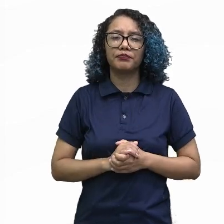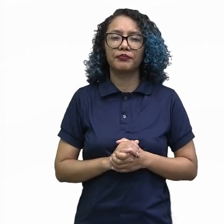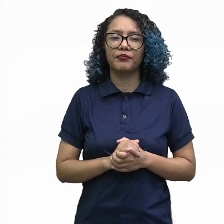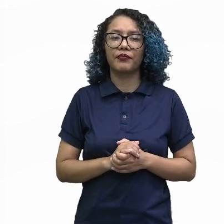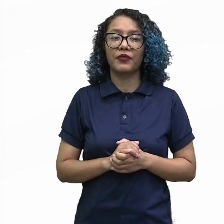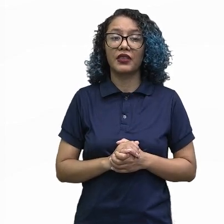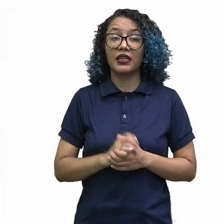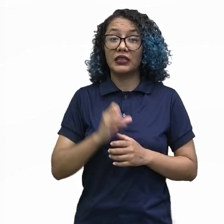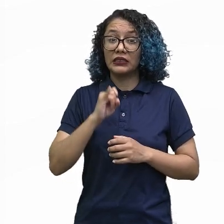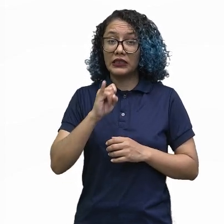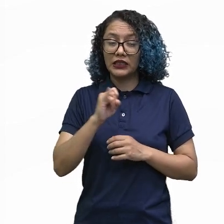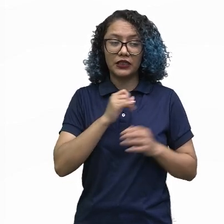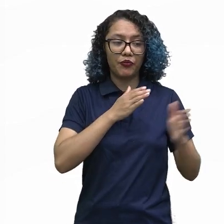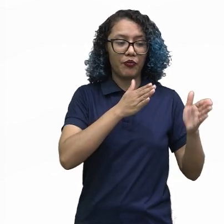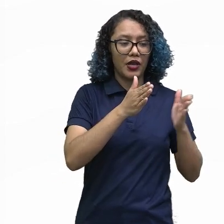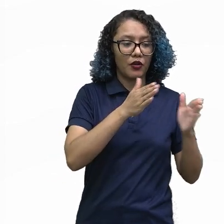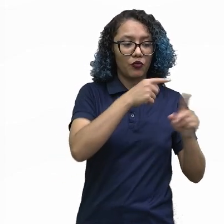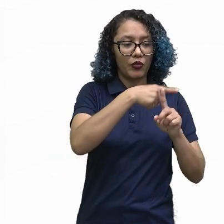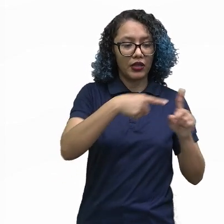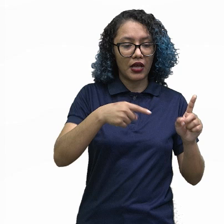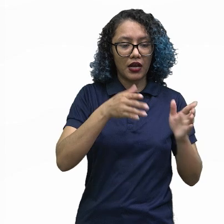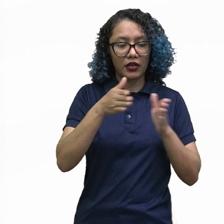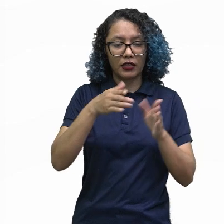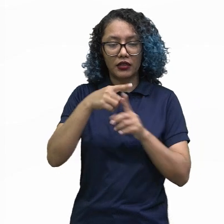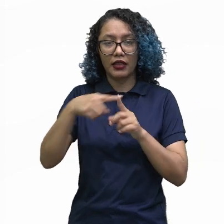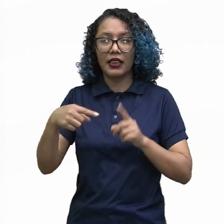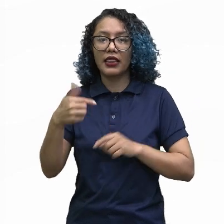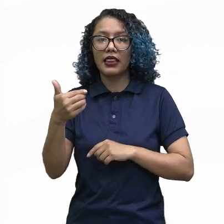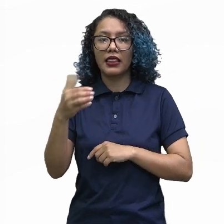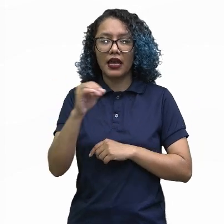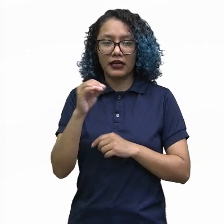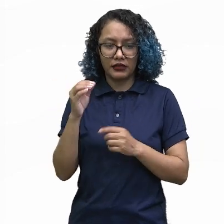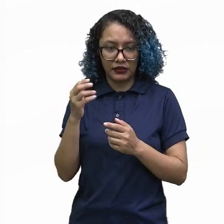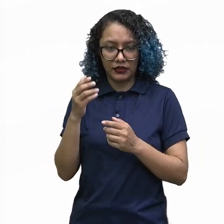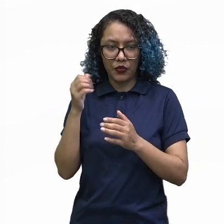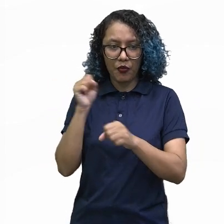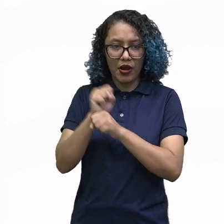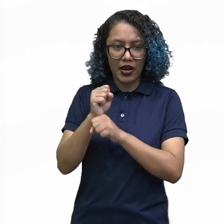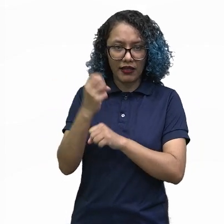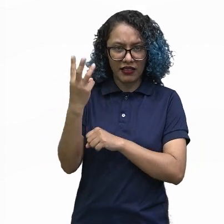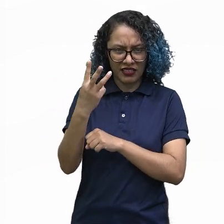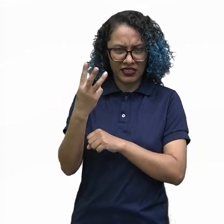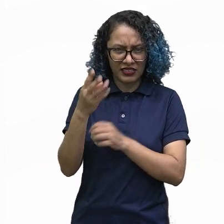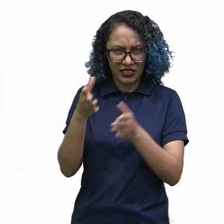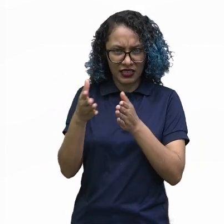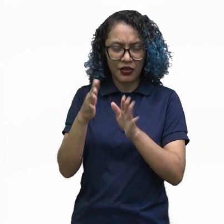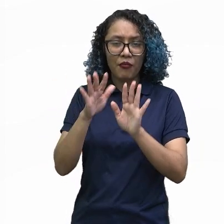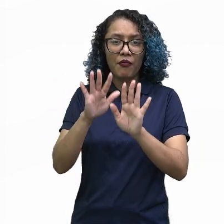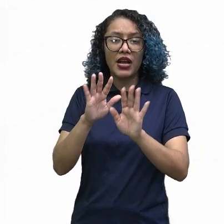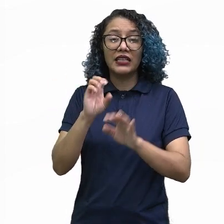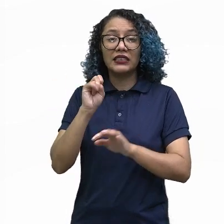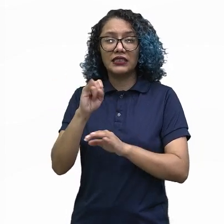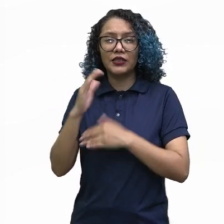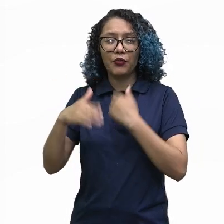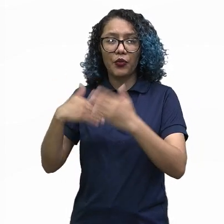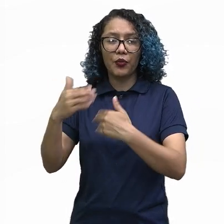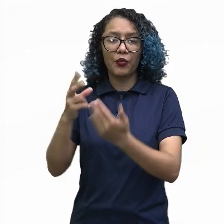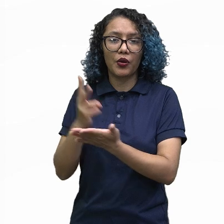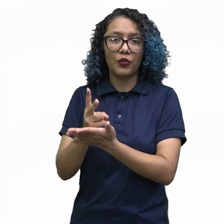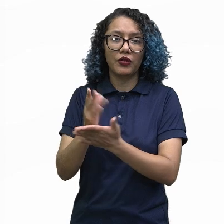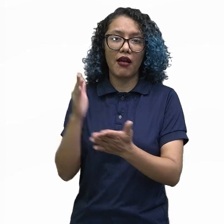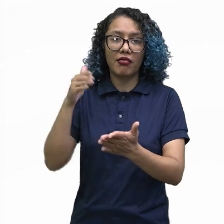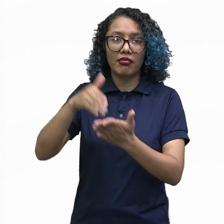10 meia-vidas, tá? Então, se a gente for, aqui eu parei na terceira meia-vida, né? Mas se a gente for até a 10ª meia-vida